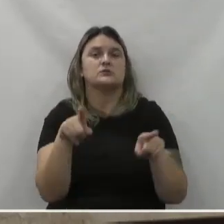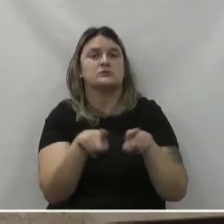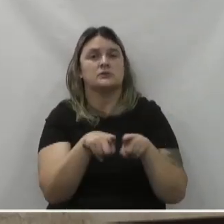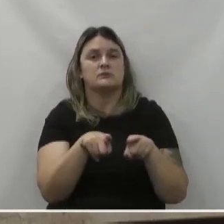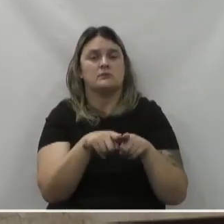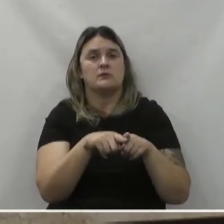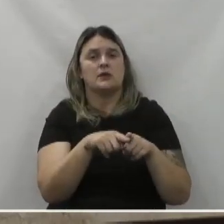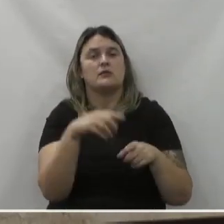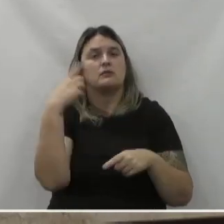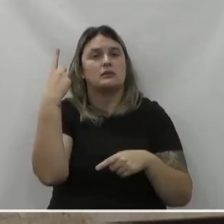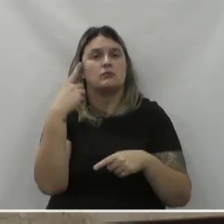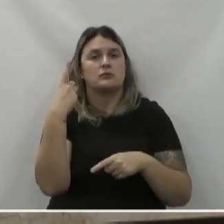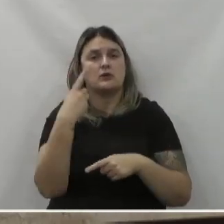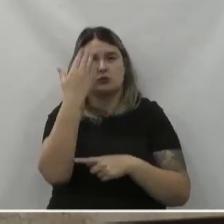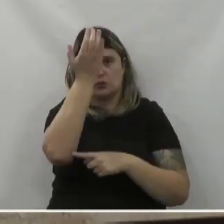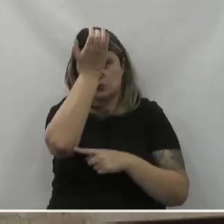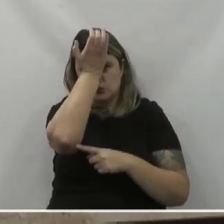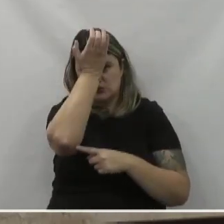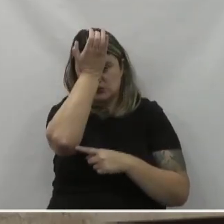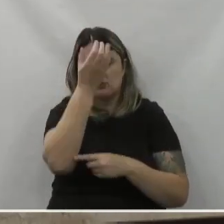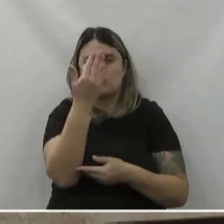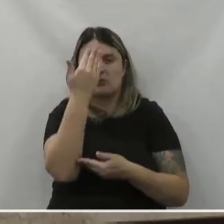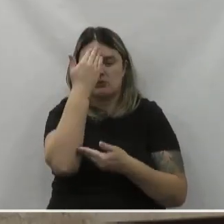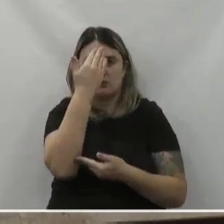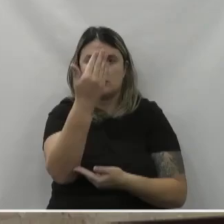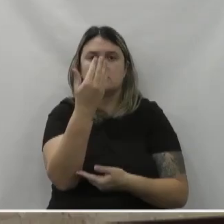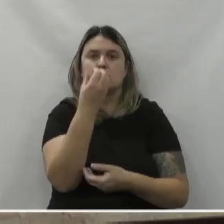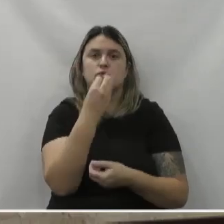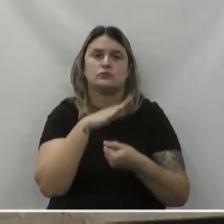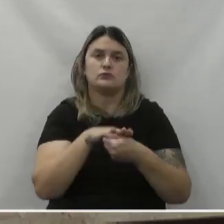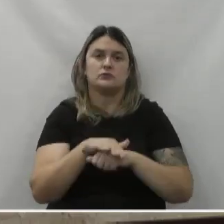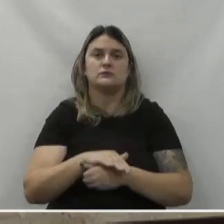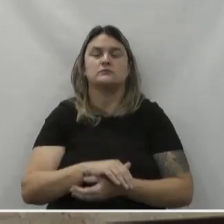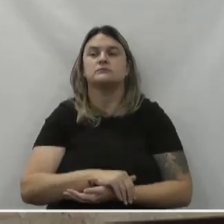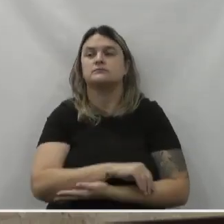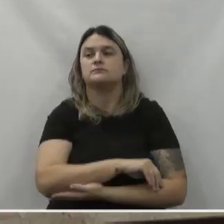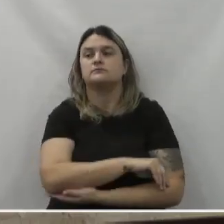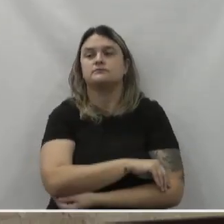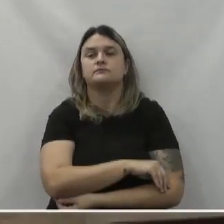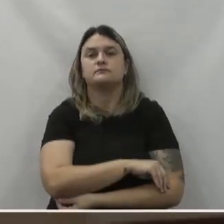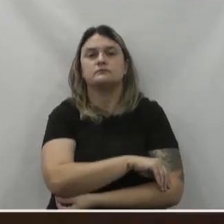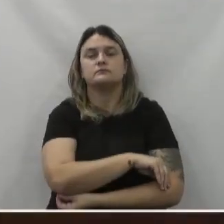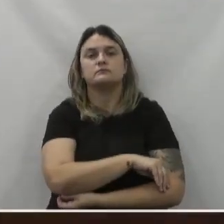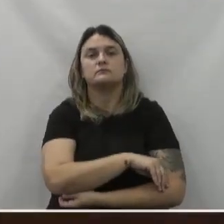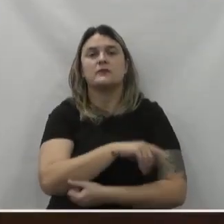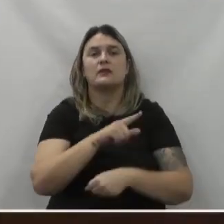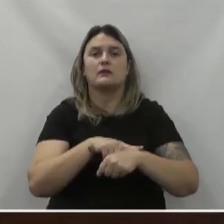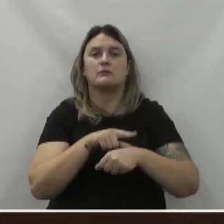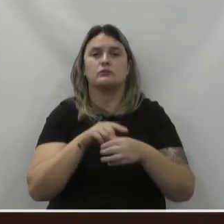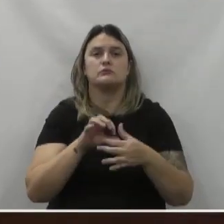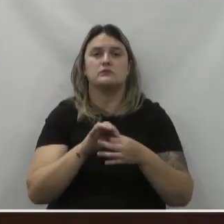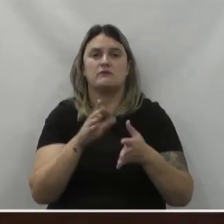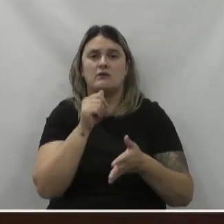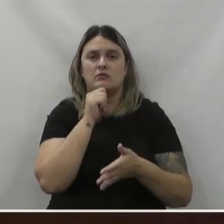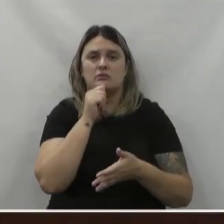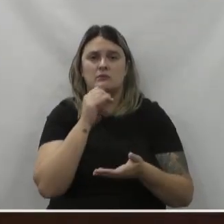ao líder do governo, Hussein Bacri. Muito obrigado, seria isso. Palavra livre, está em aberto.